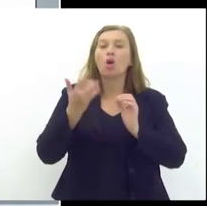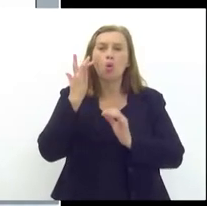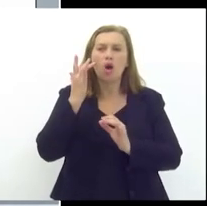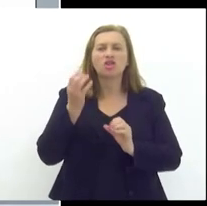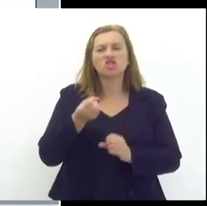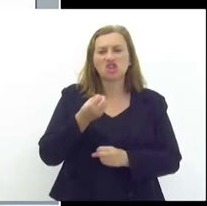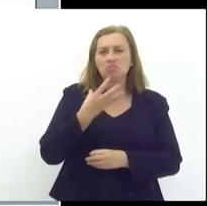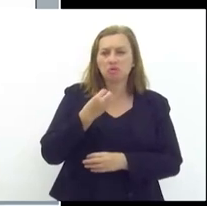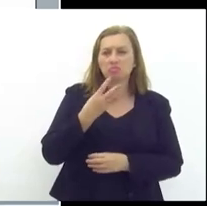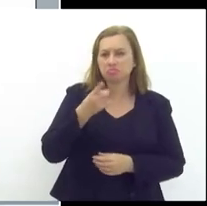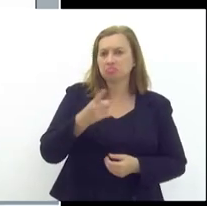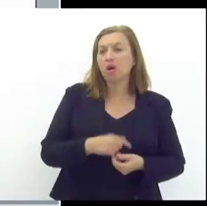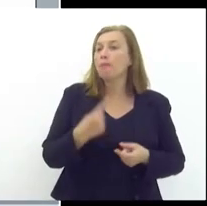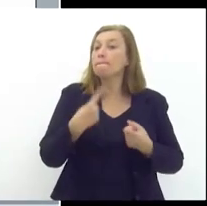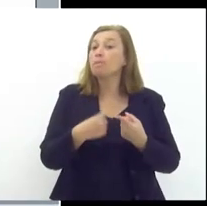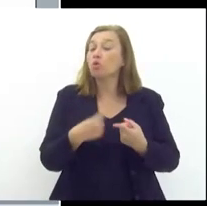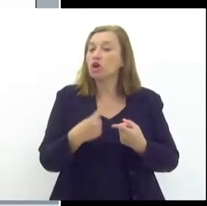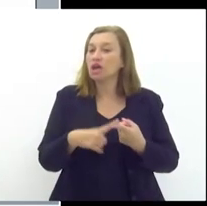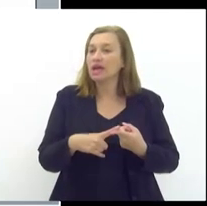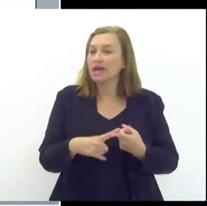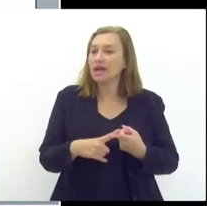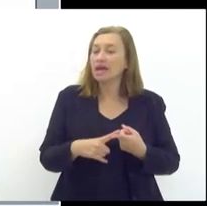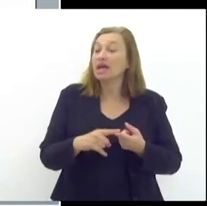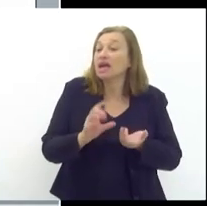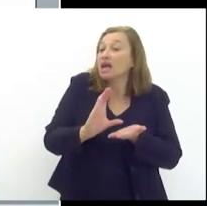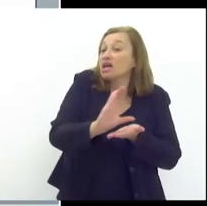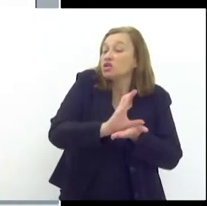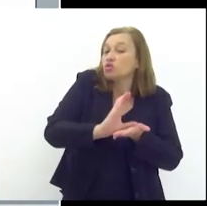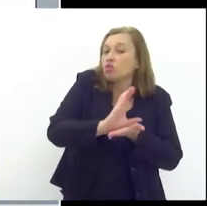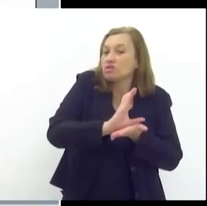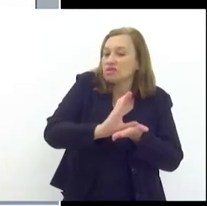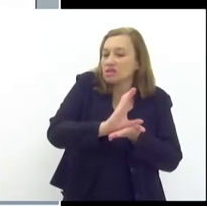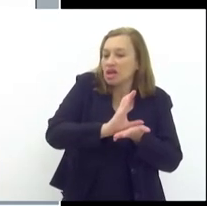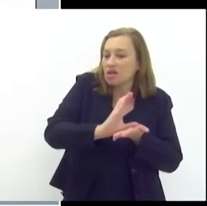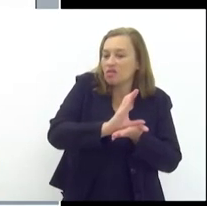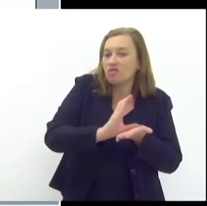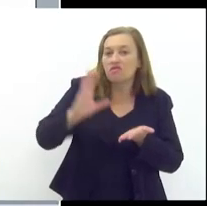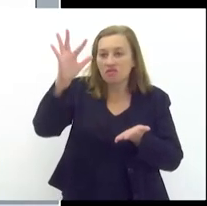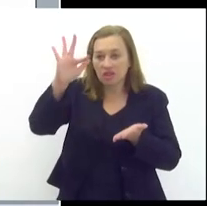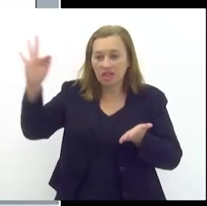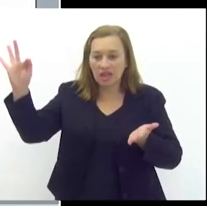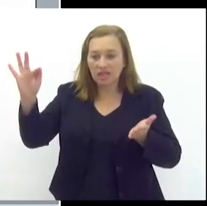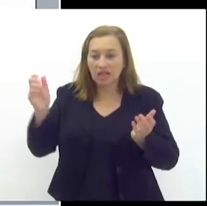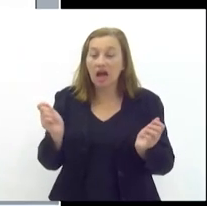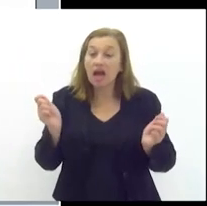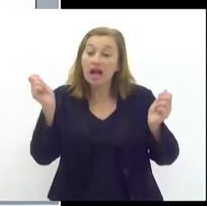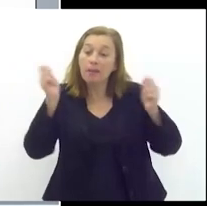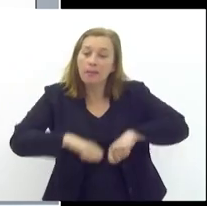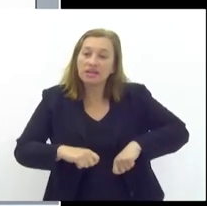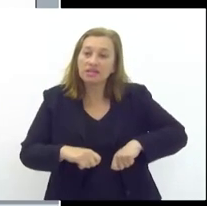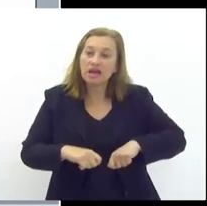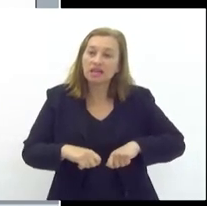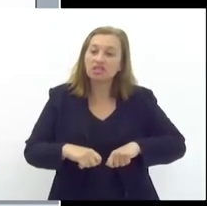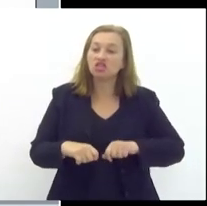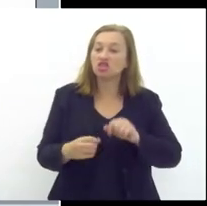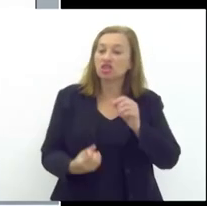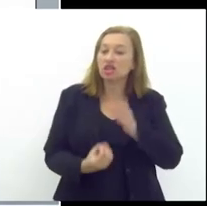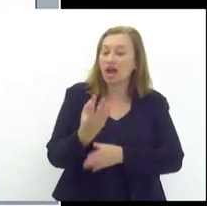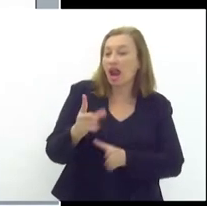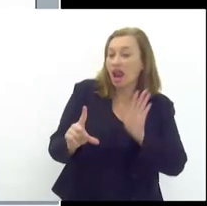significativo do que que é esse conselho federativo com capacidade de legislar